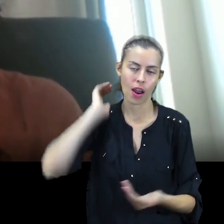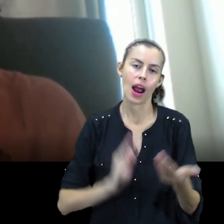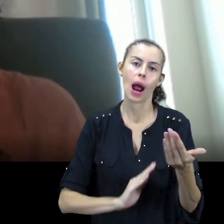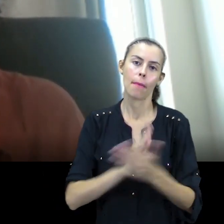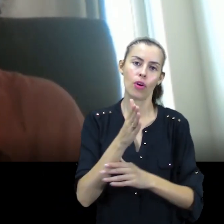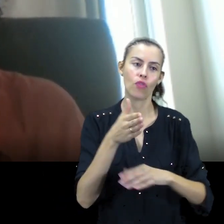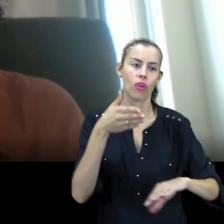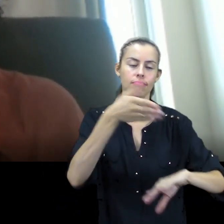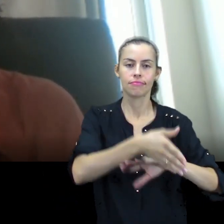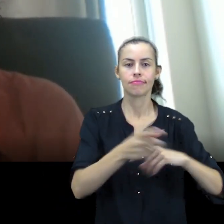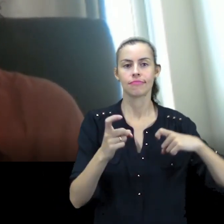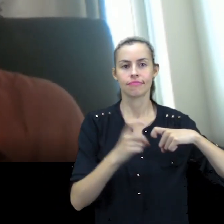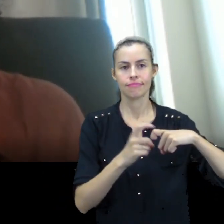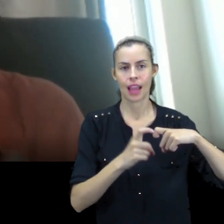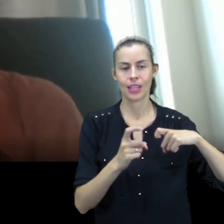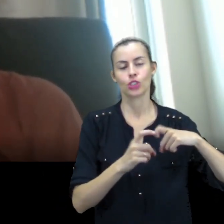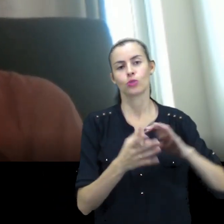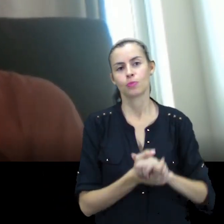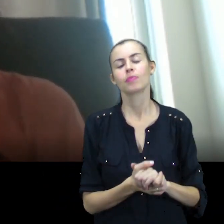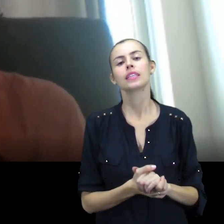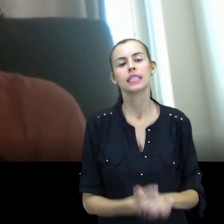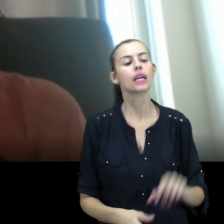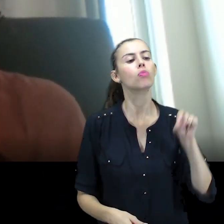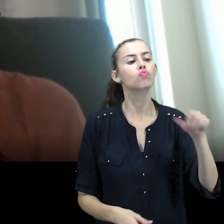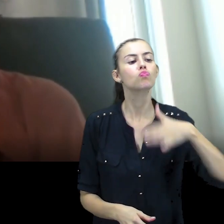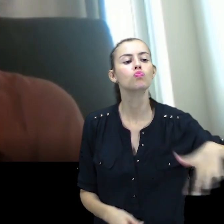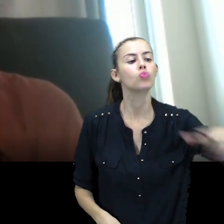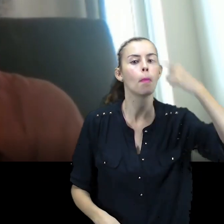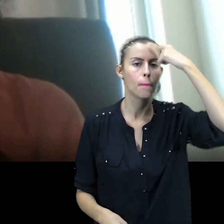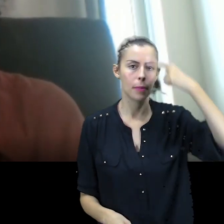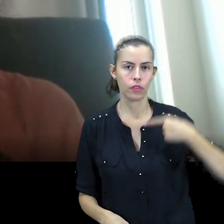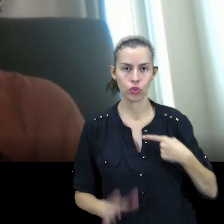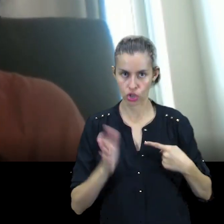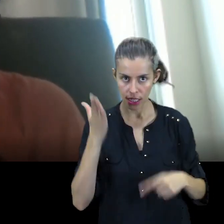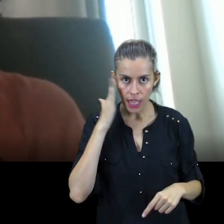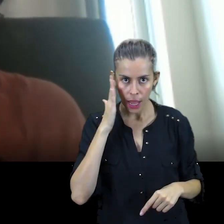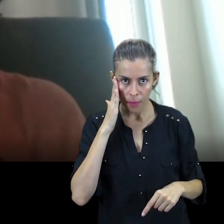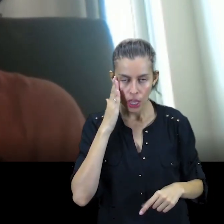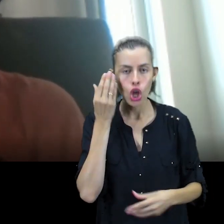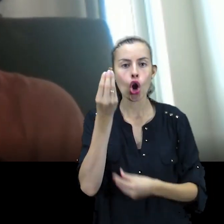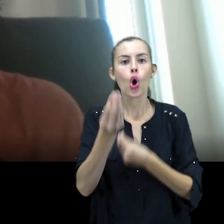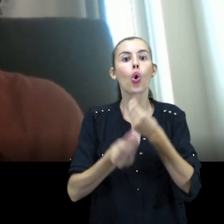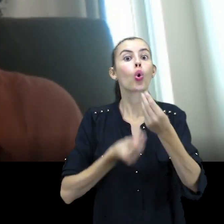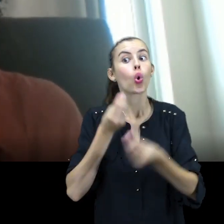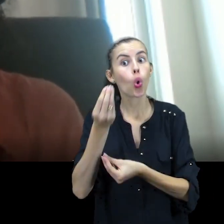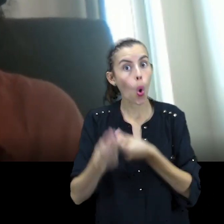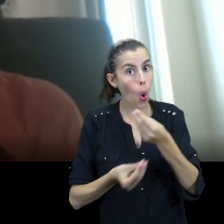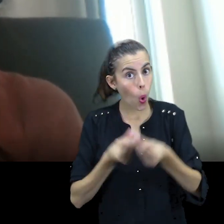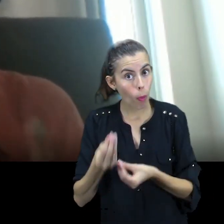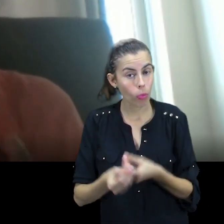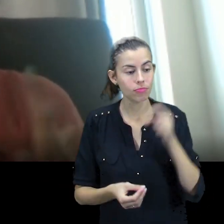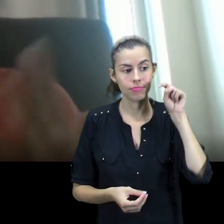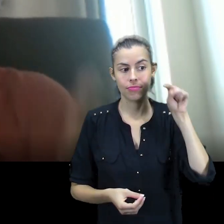discussão sobre quem é o público usuário do SUS? Quais são as dificuldades que permeiam? Que